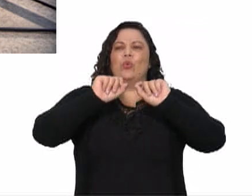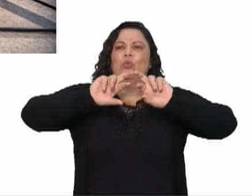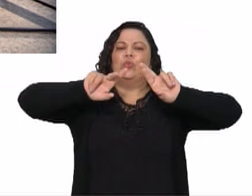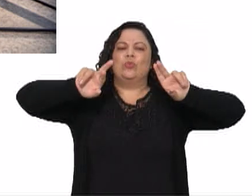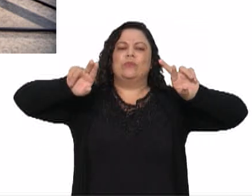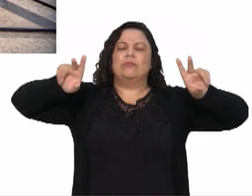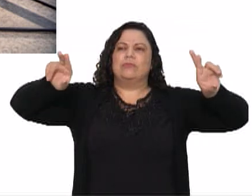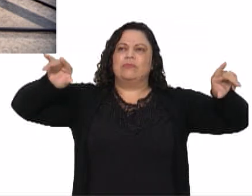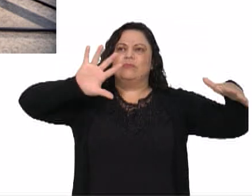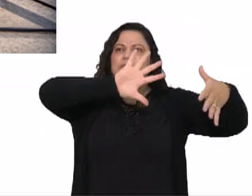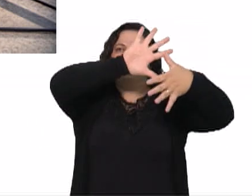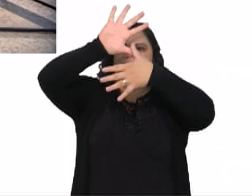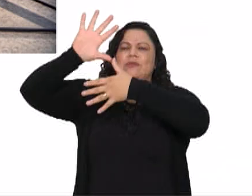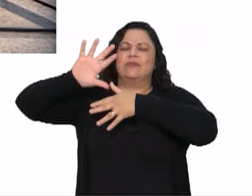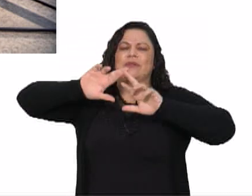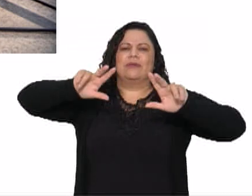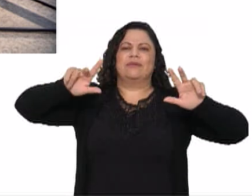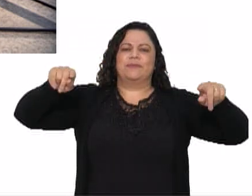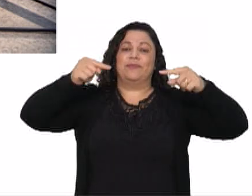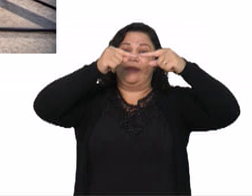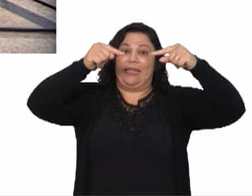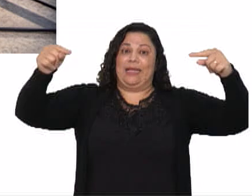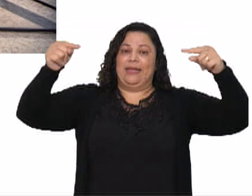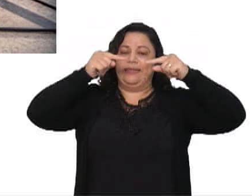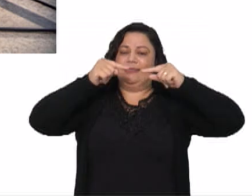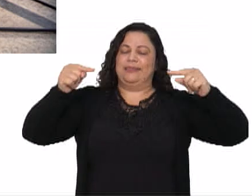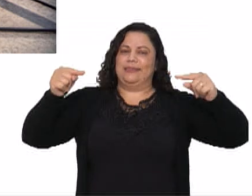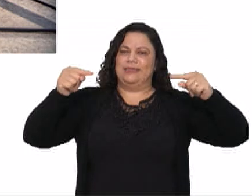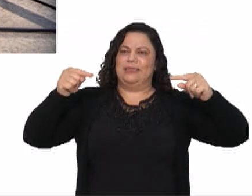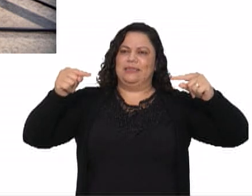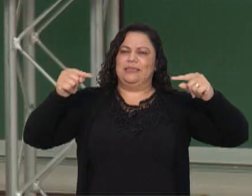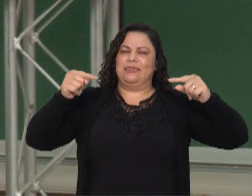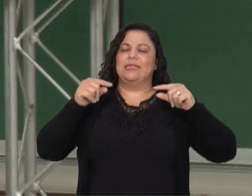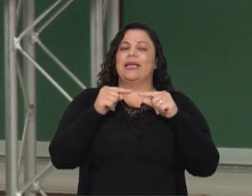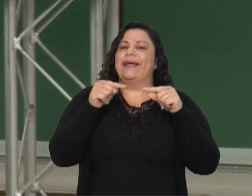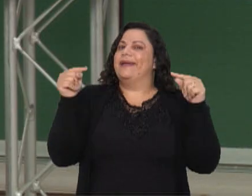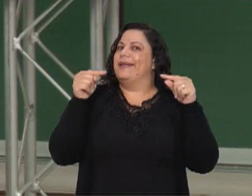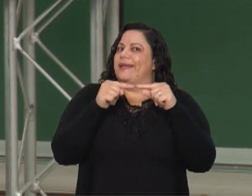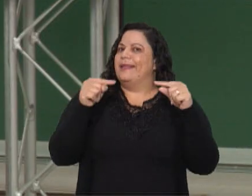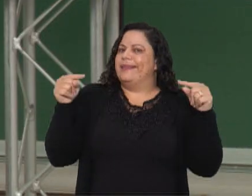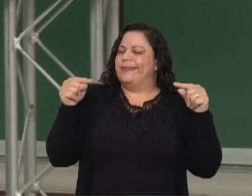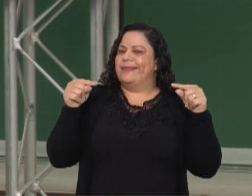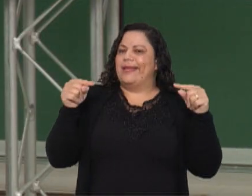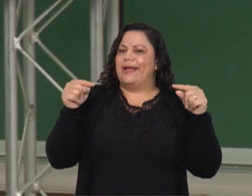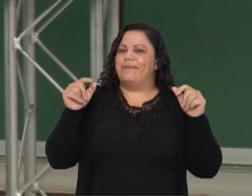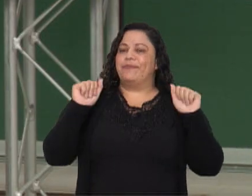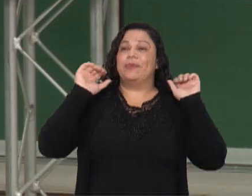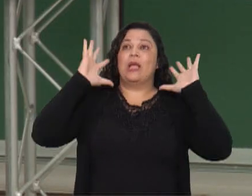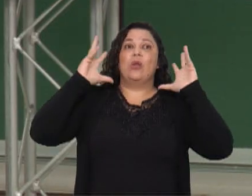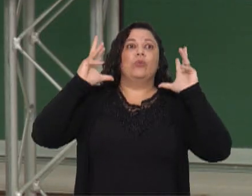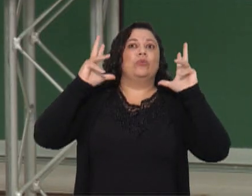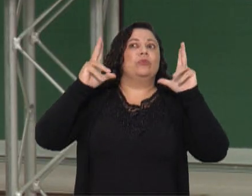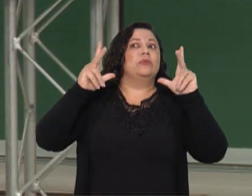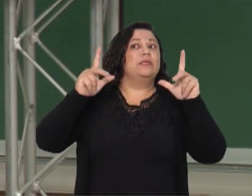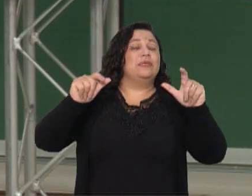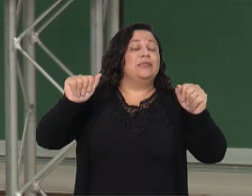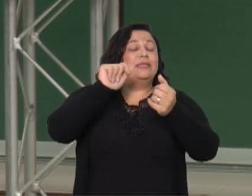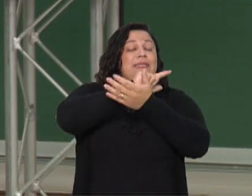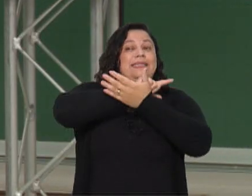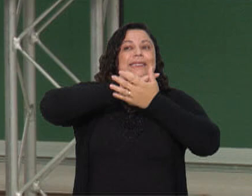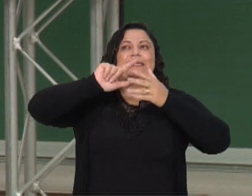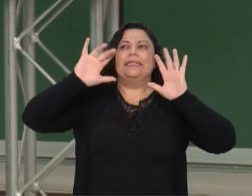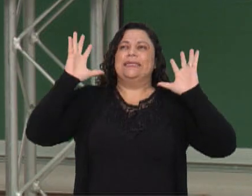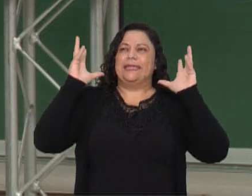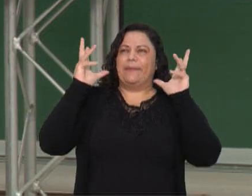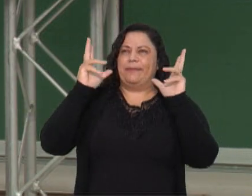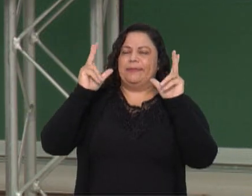pessoal, as linhas retas, né? É bem clean, bem limpo o espaço onde as